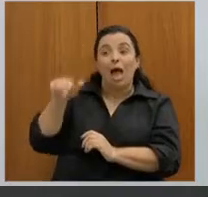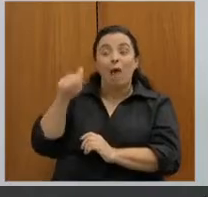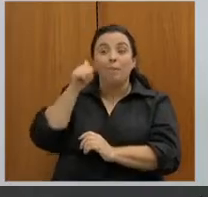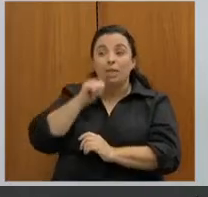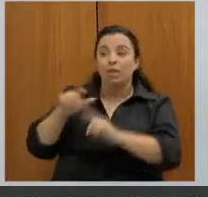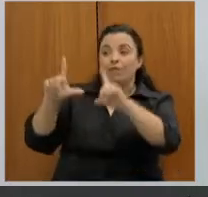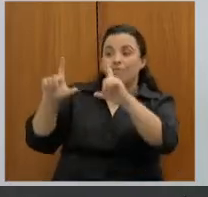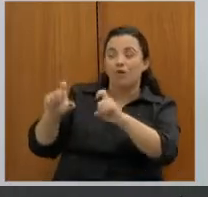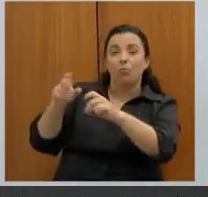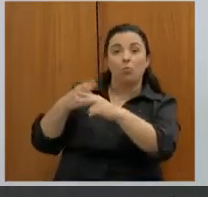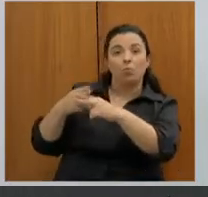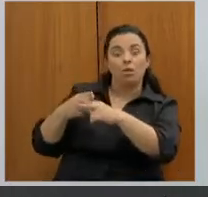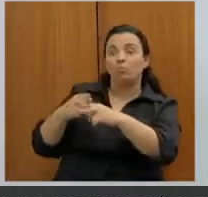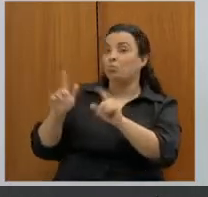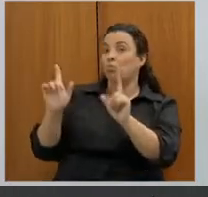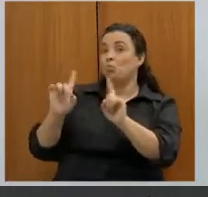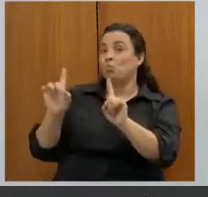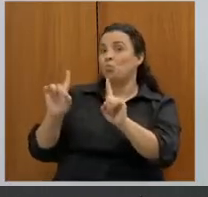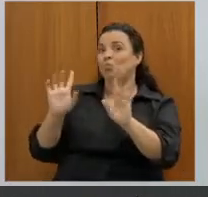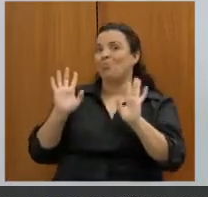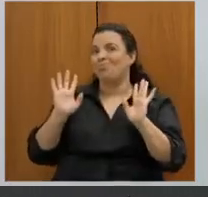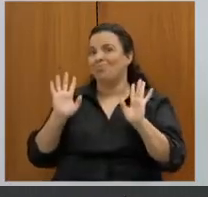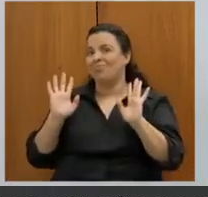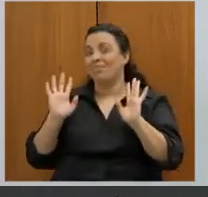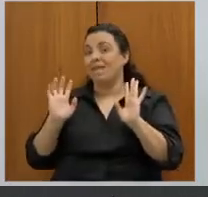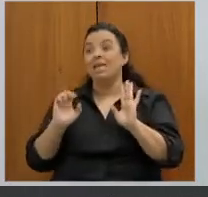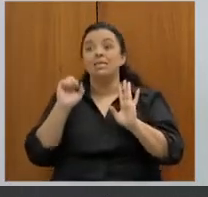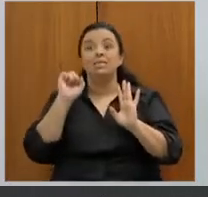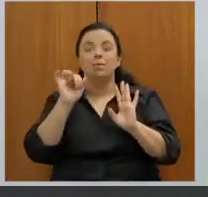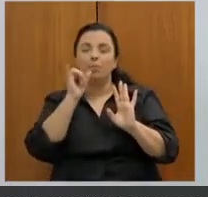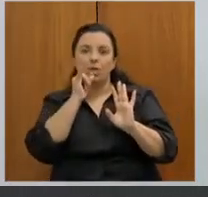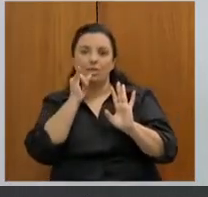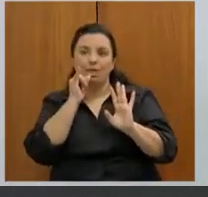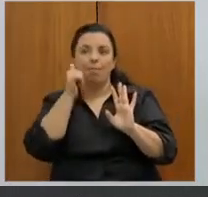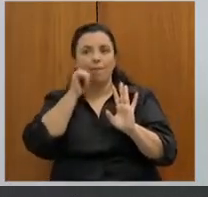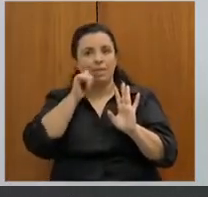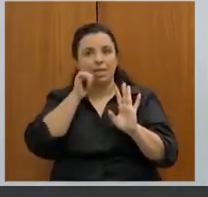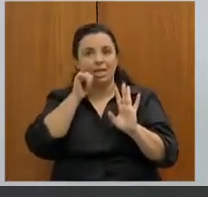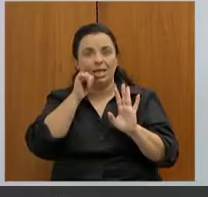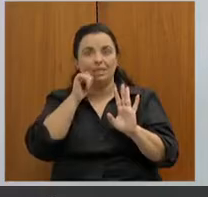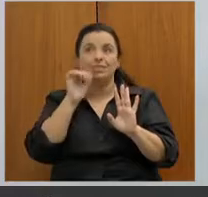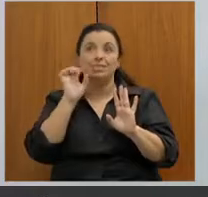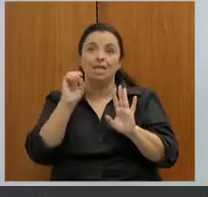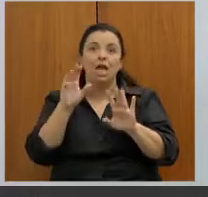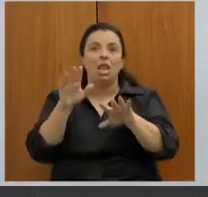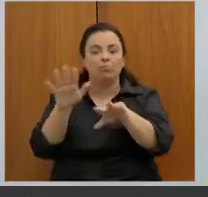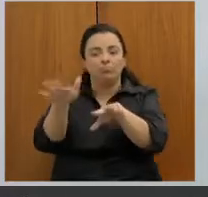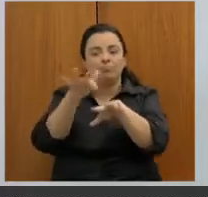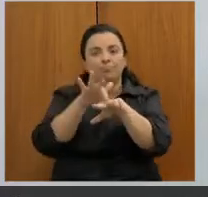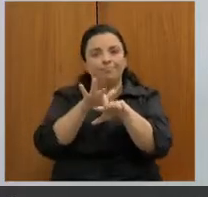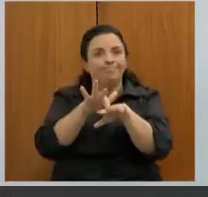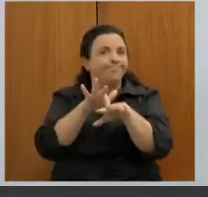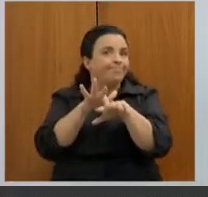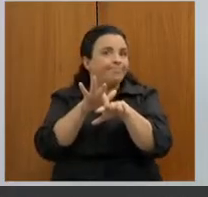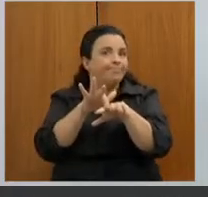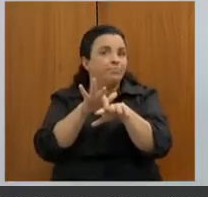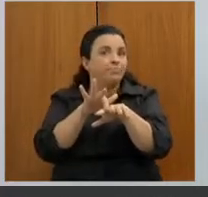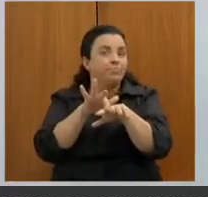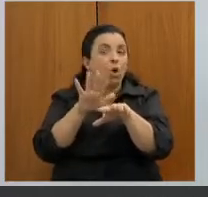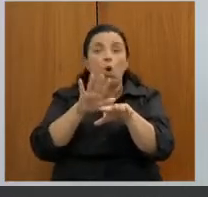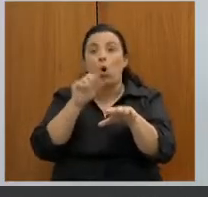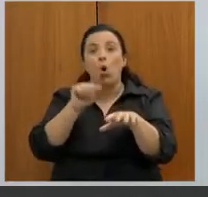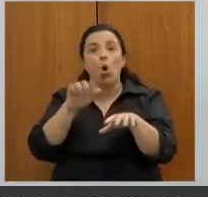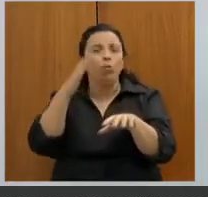nua com os meninos e aí se a menina toca né a vagina Tira a mão